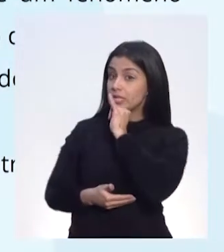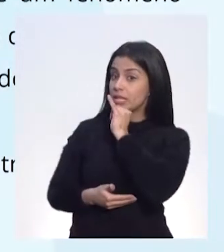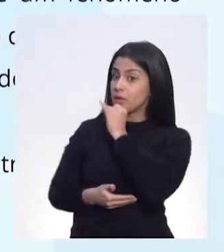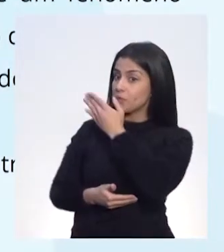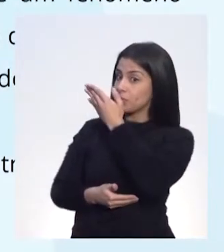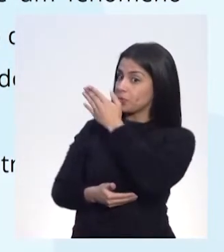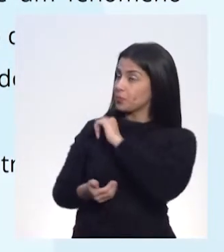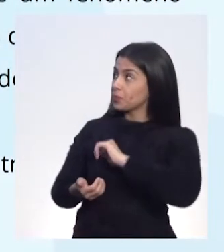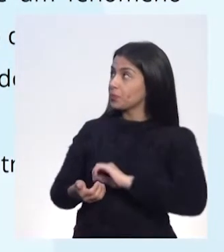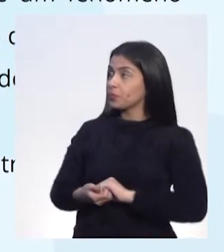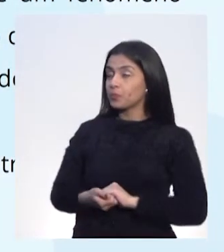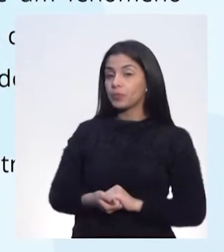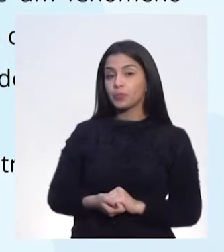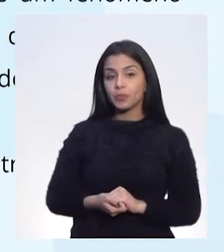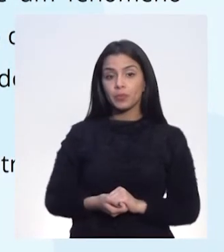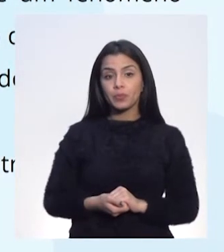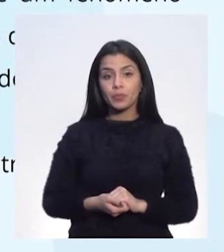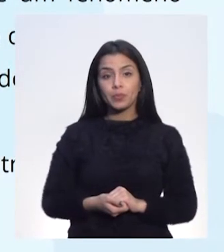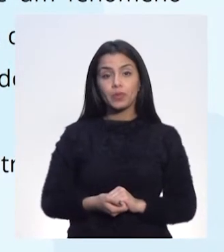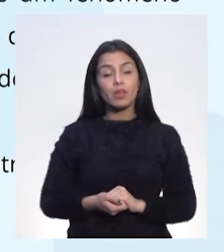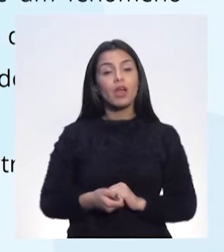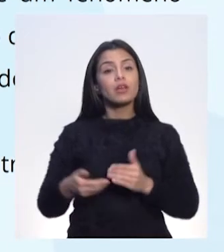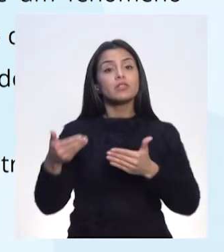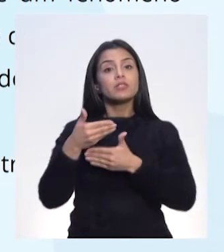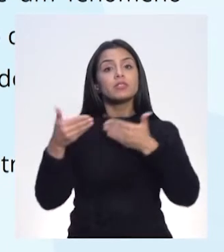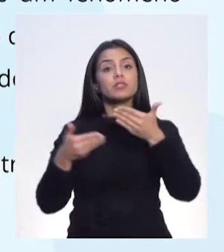Nesse slide, está escrito o seguinte.